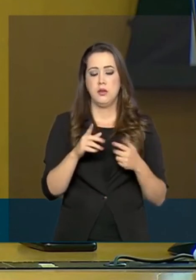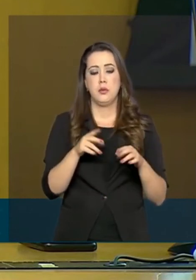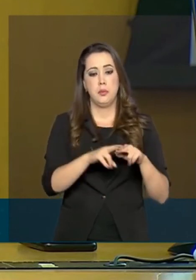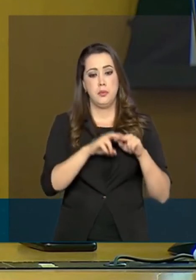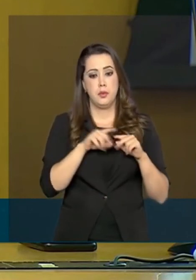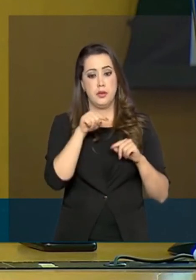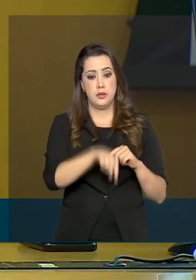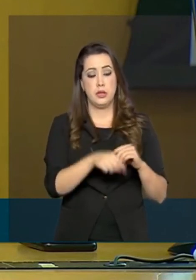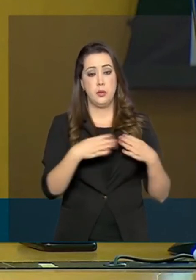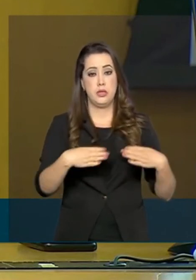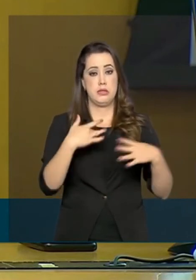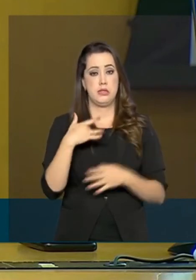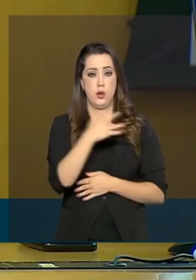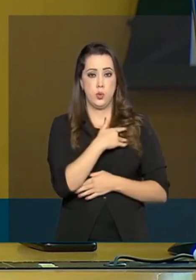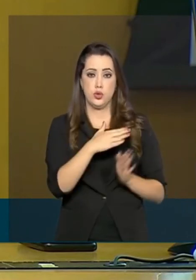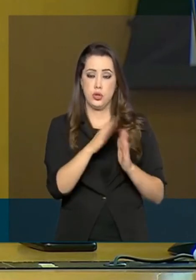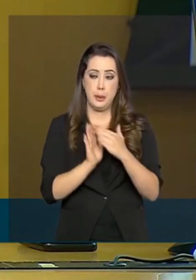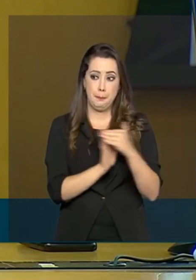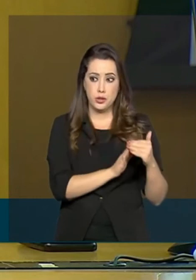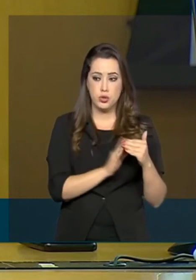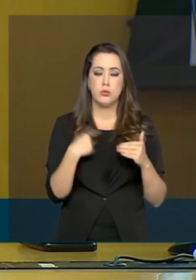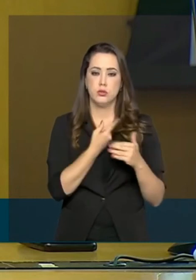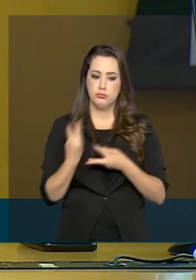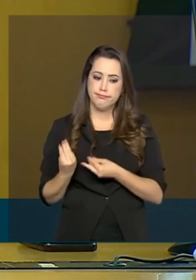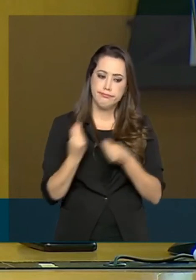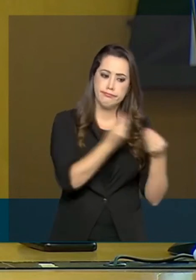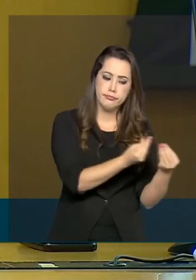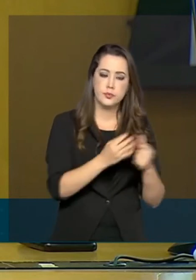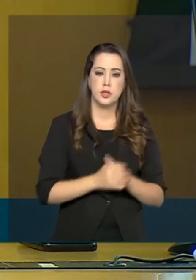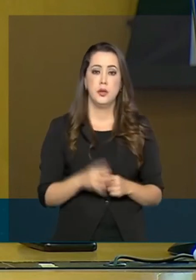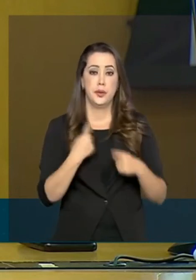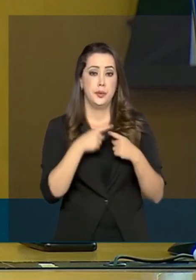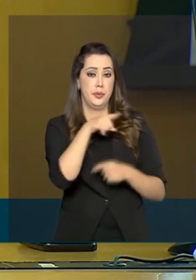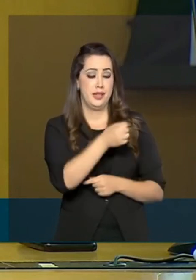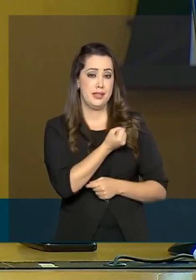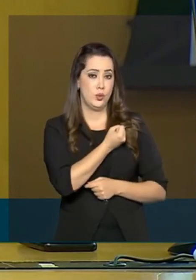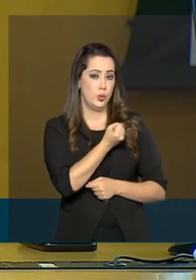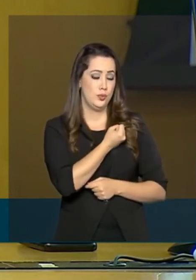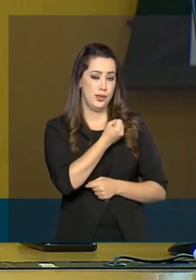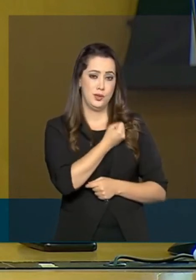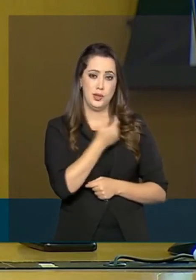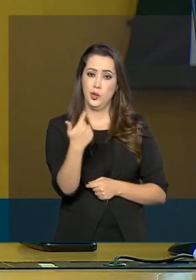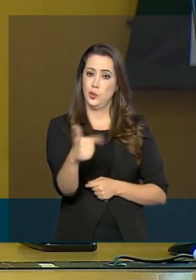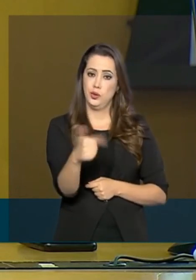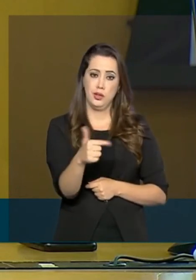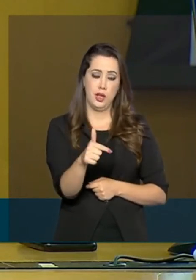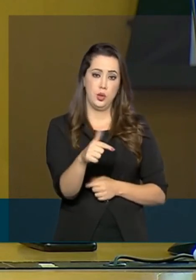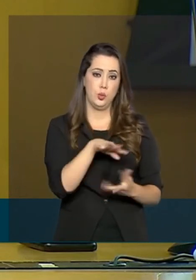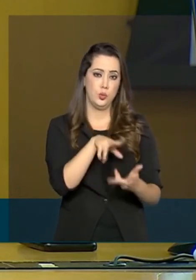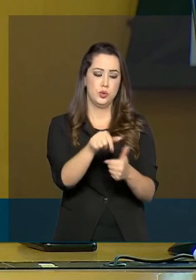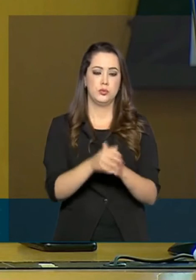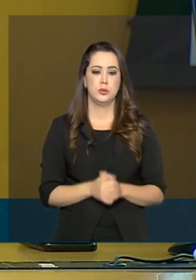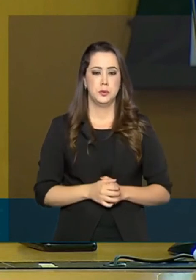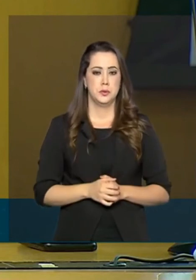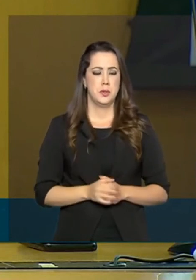SEGETS, aqui pelo Ministério da Saúde. Por quê? Esse é um número, um N, que não tem no mundo.